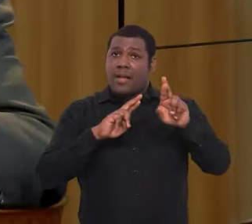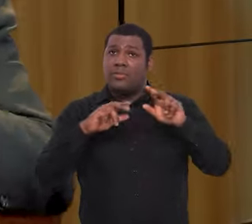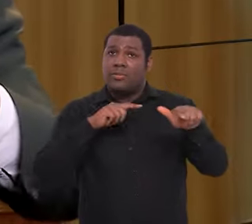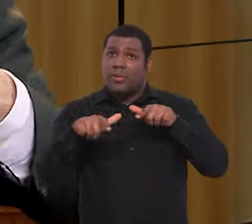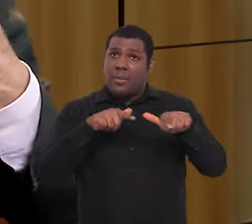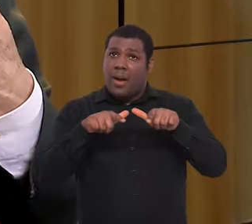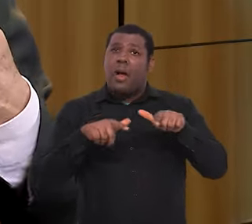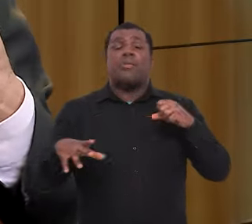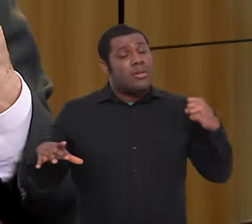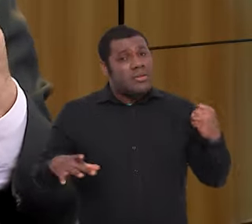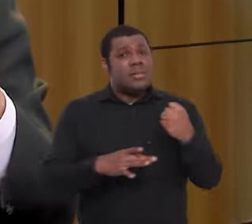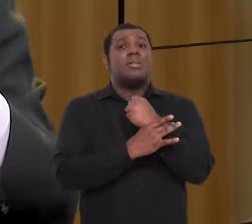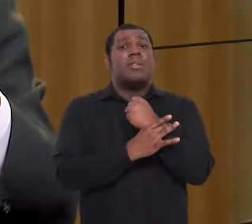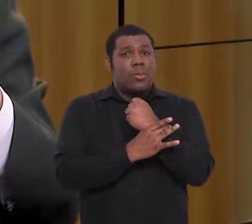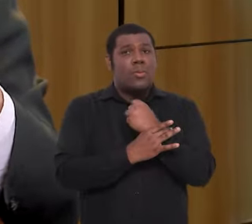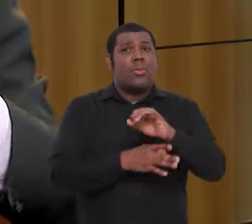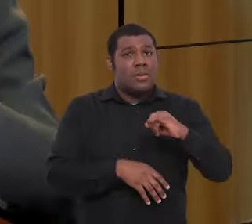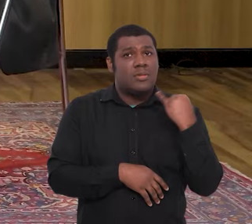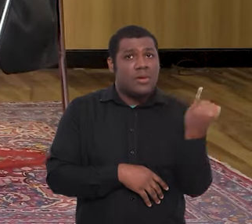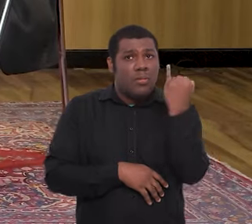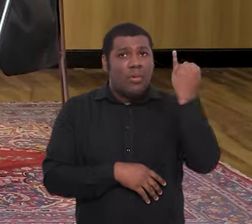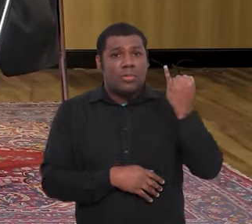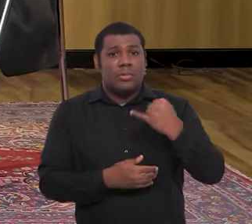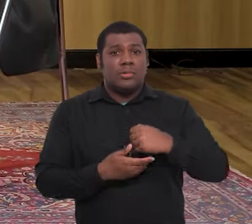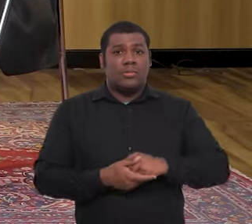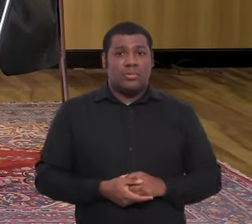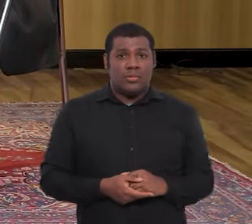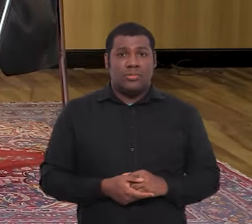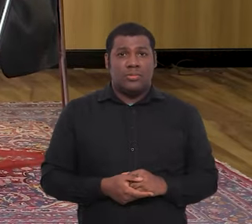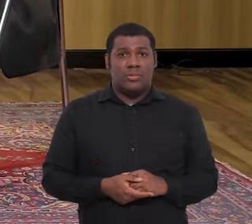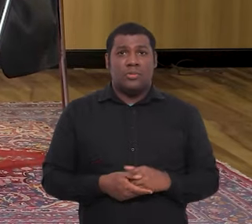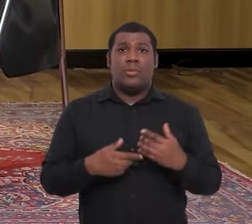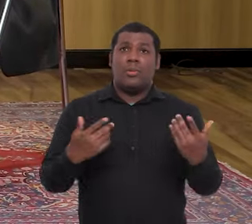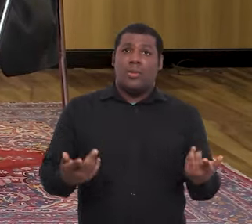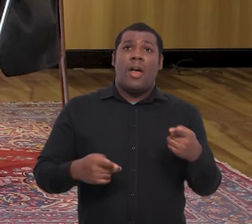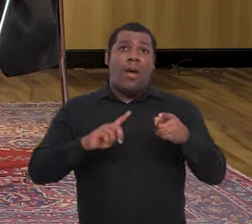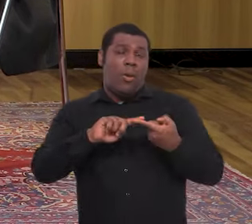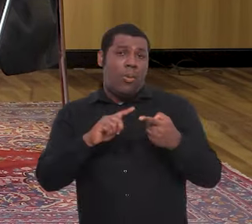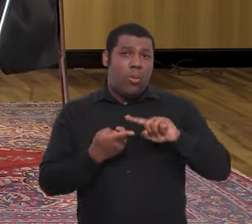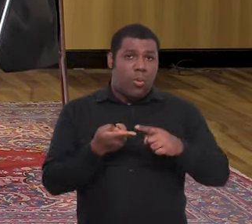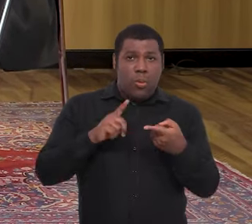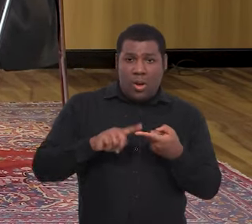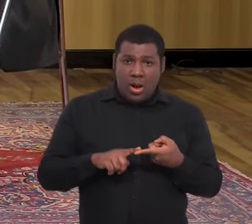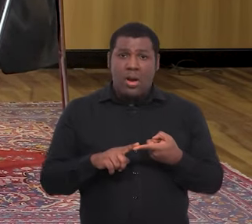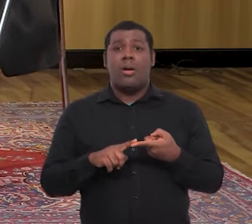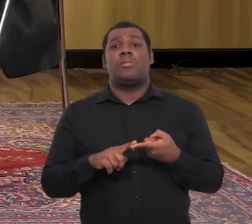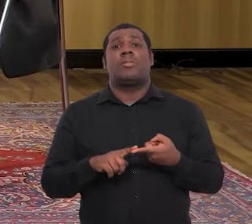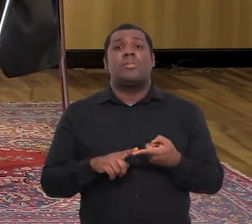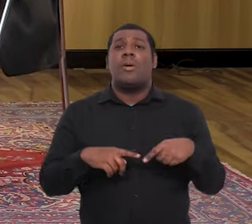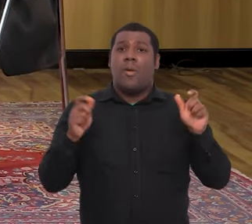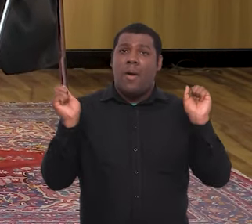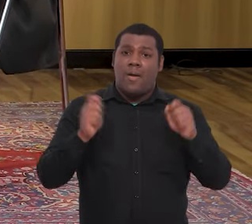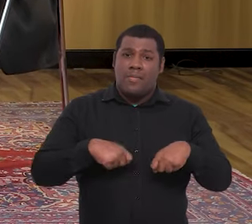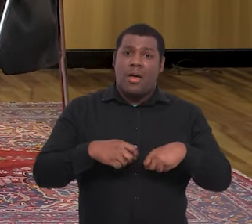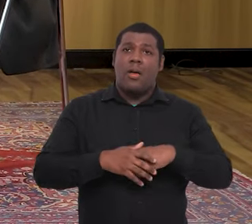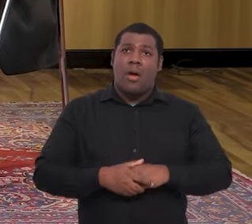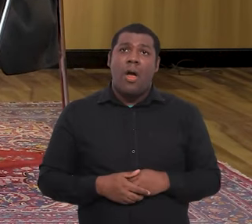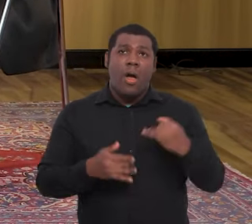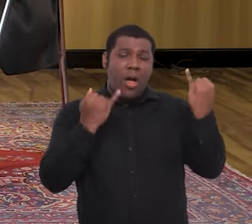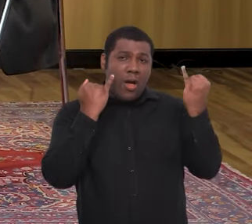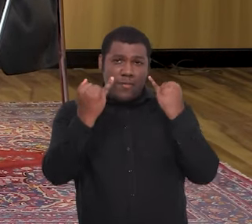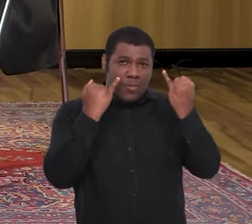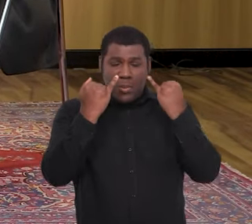garante o mínimo a partir daí você pode conquistar através de mobilização de negociação de organização Então essas